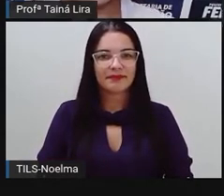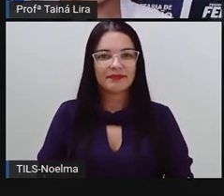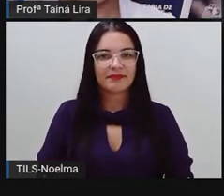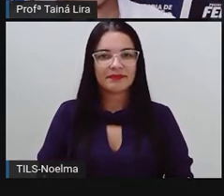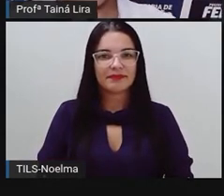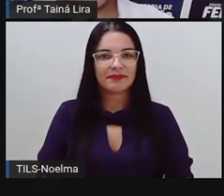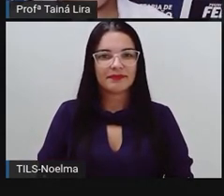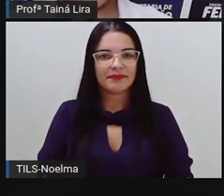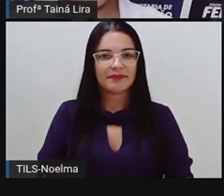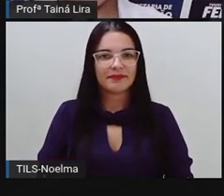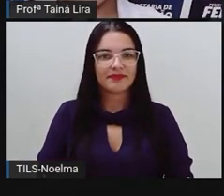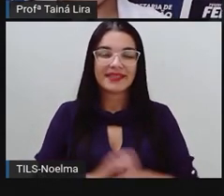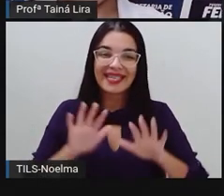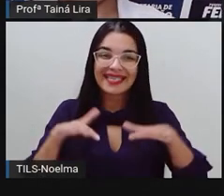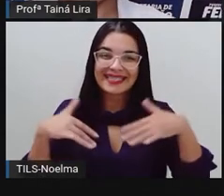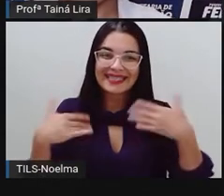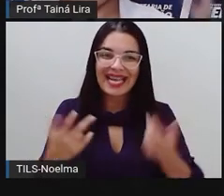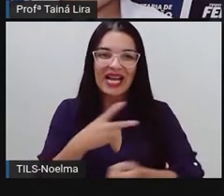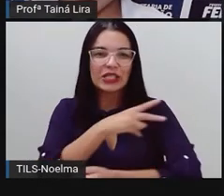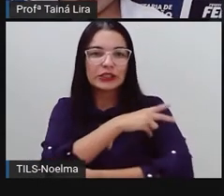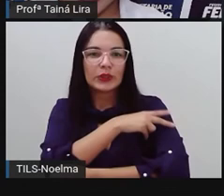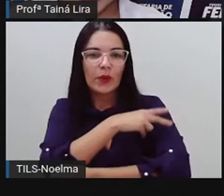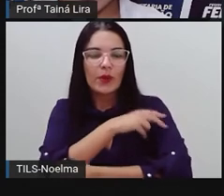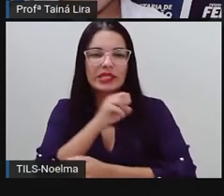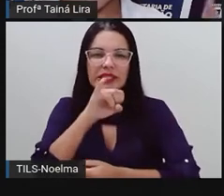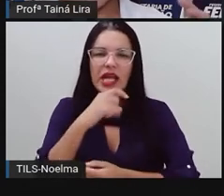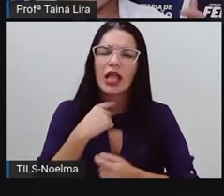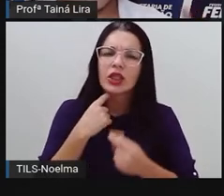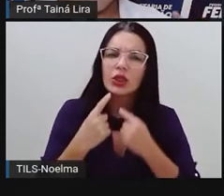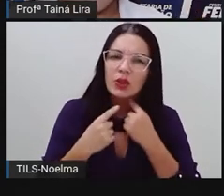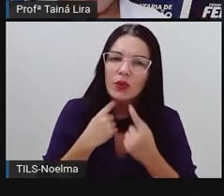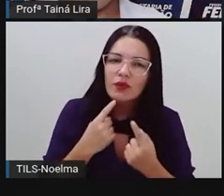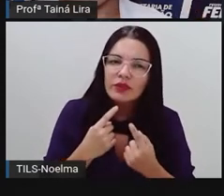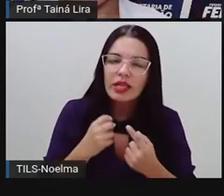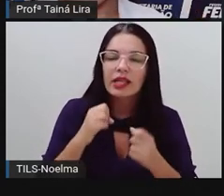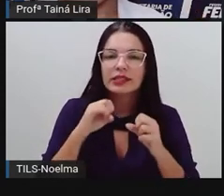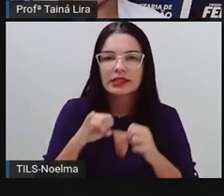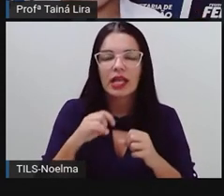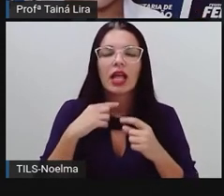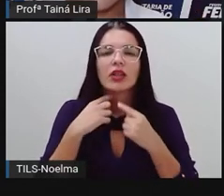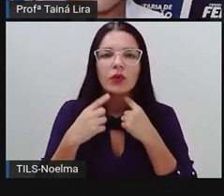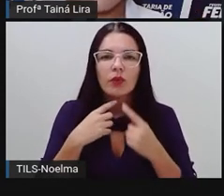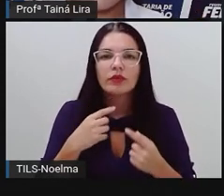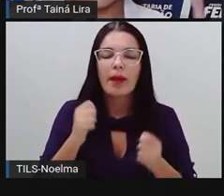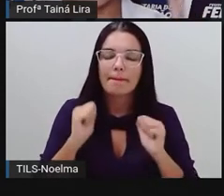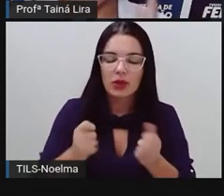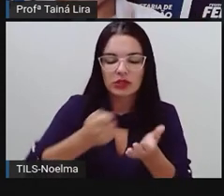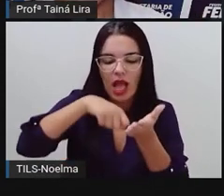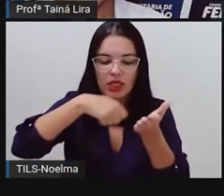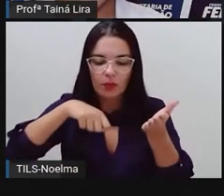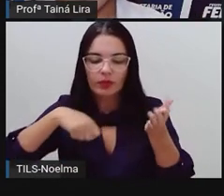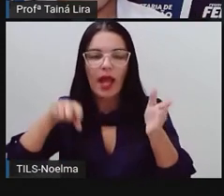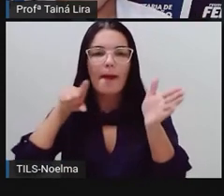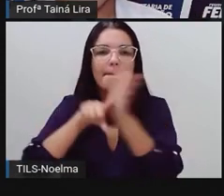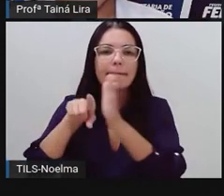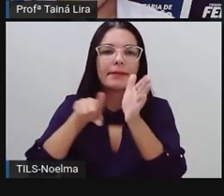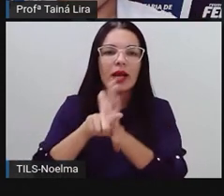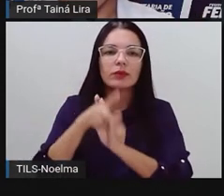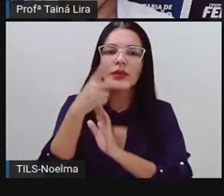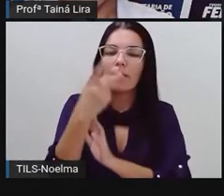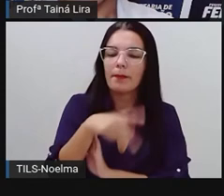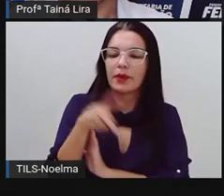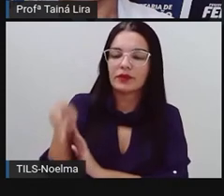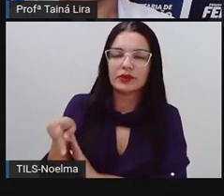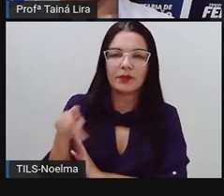bom então segundo ano ficou ainda alguma dúvida então lembrar ficou dúvida anotar e perguntar